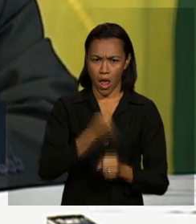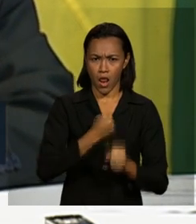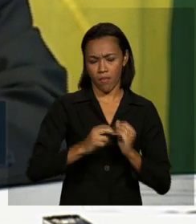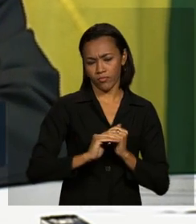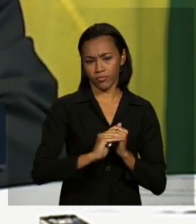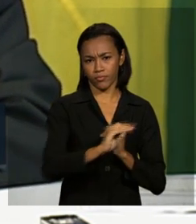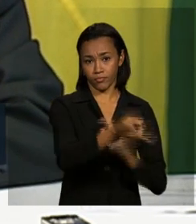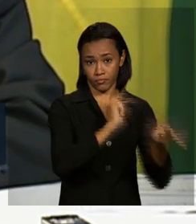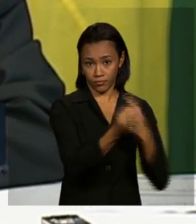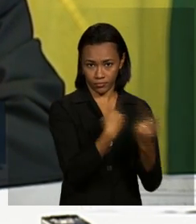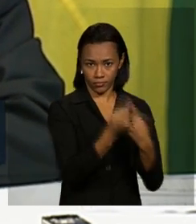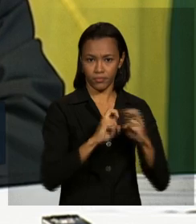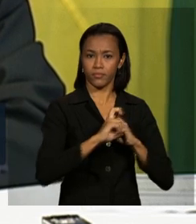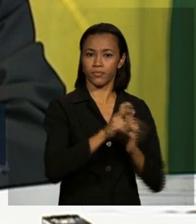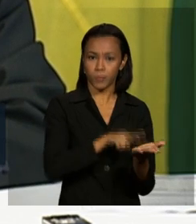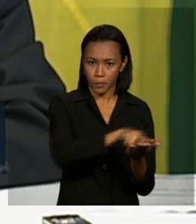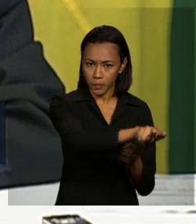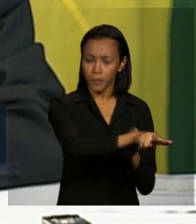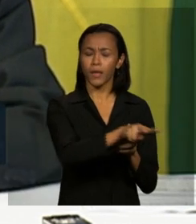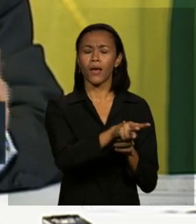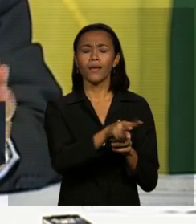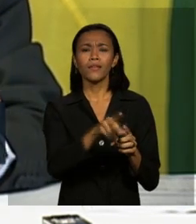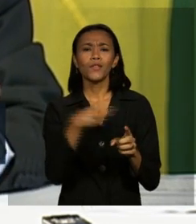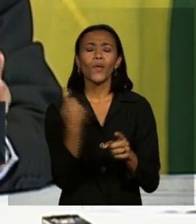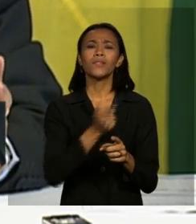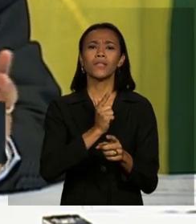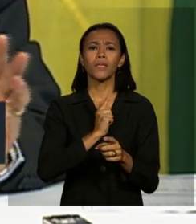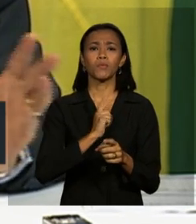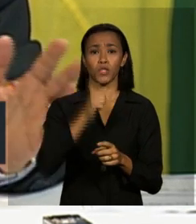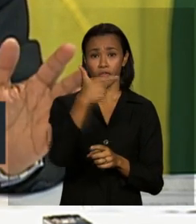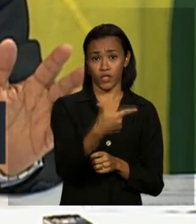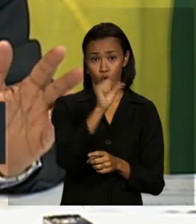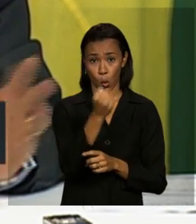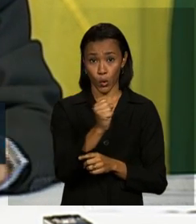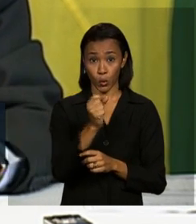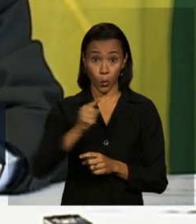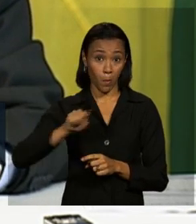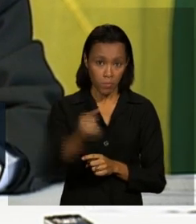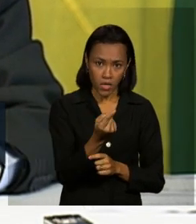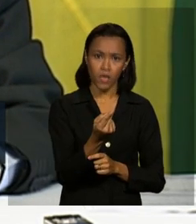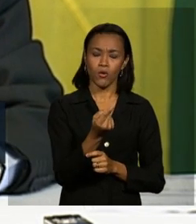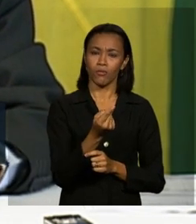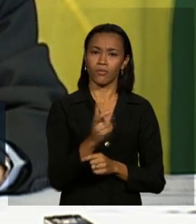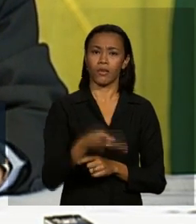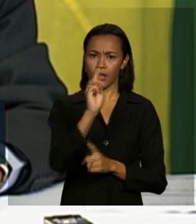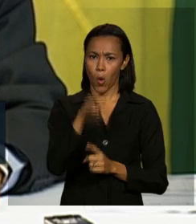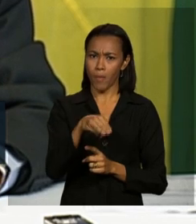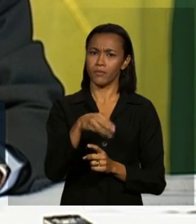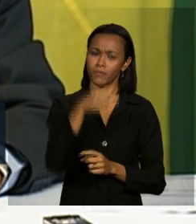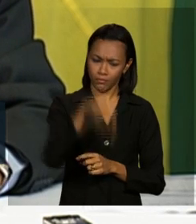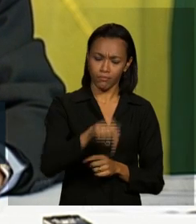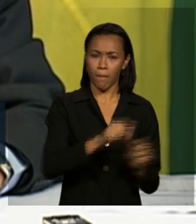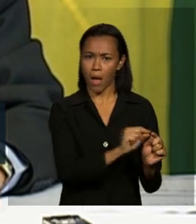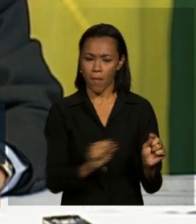ferrovias é preciso que se leve em conta o seguinte nós temos cerca de 28.000 km de R de ferrovias no